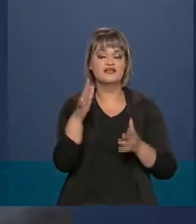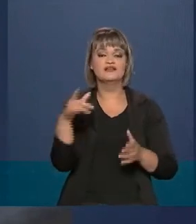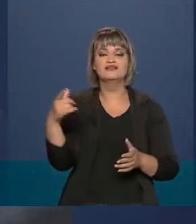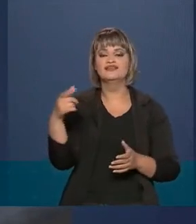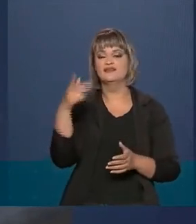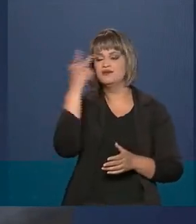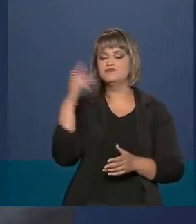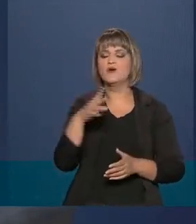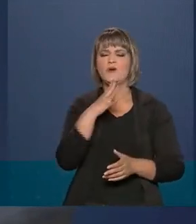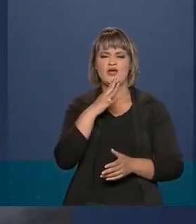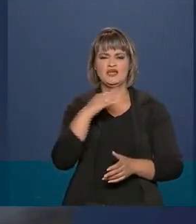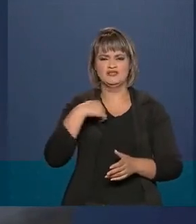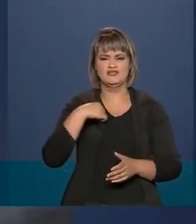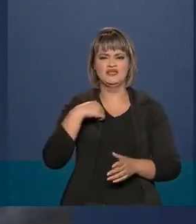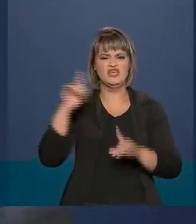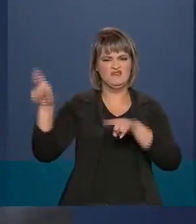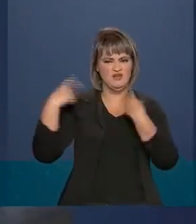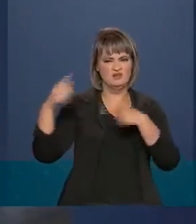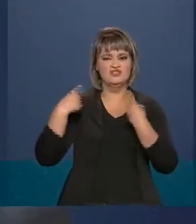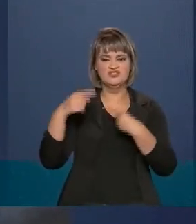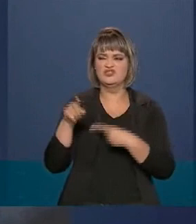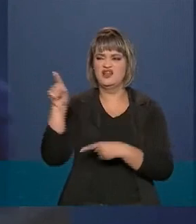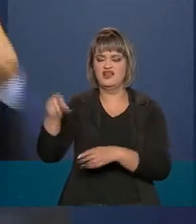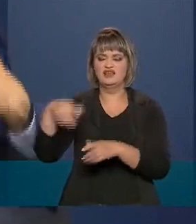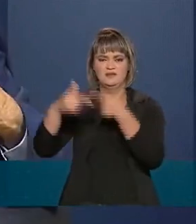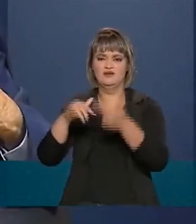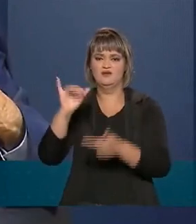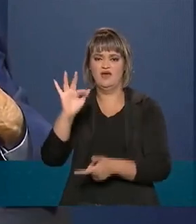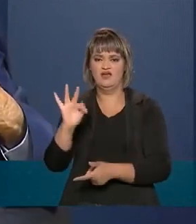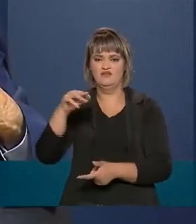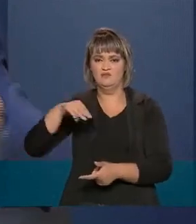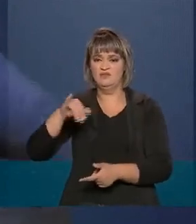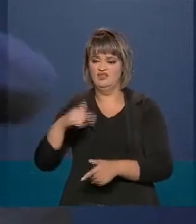já que vamos ter um brasileiro que conhece bastante o Brasil e critica bem a gente no FMI, não precisamos